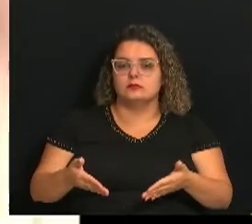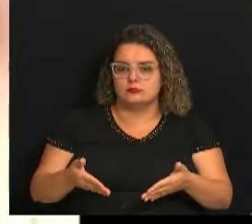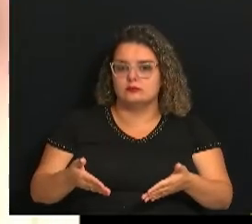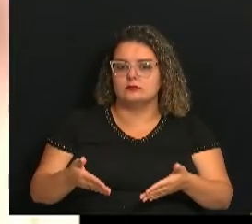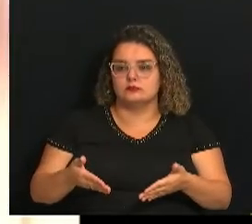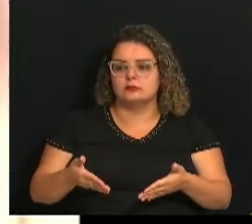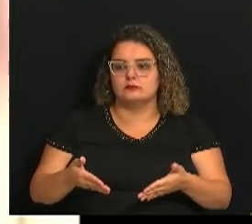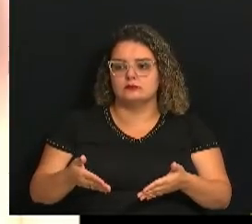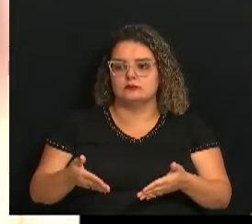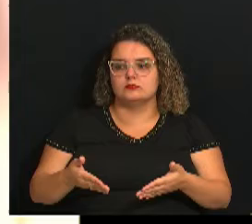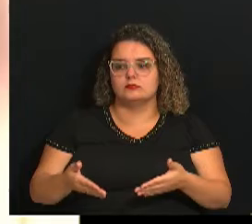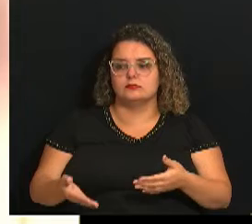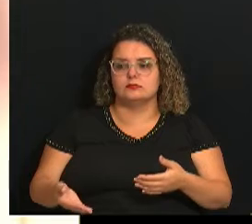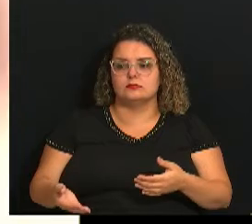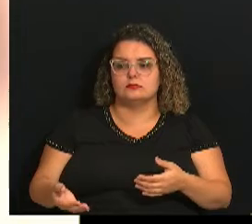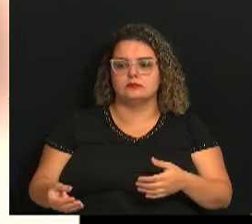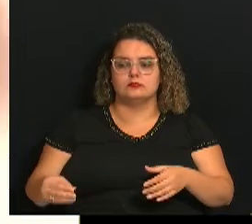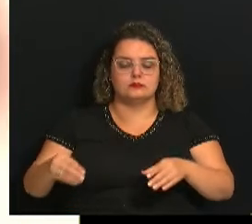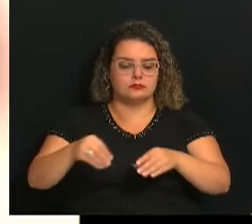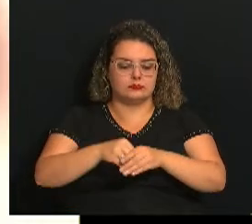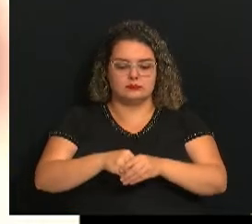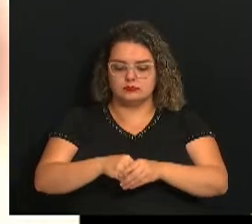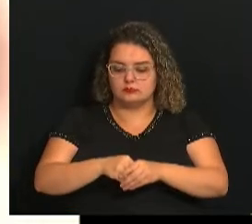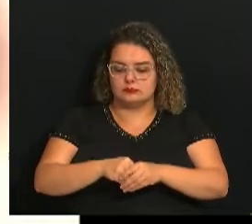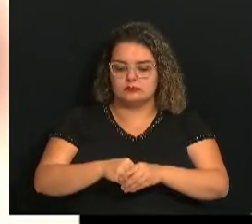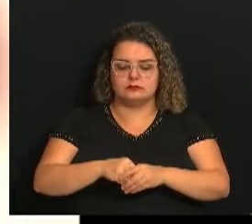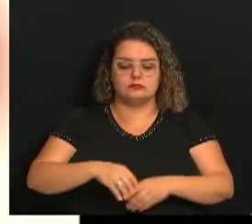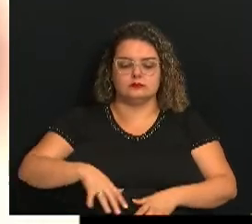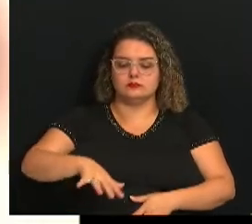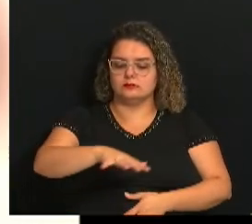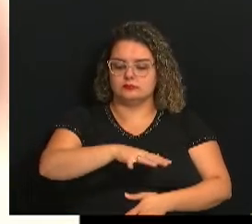colocar para dentro da máquina